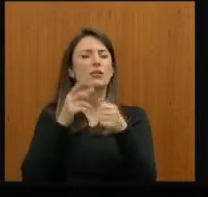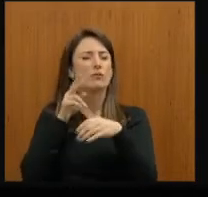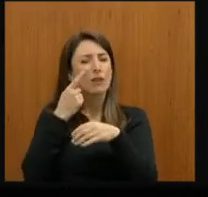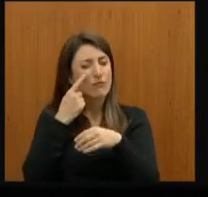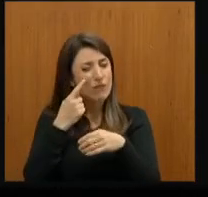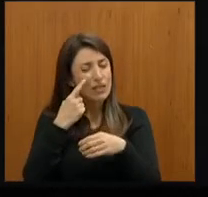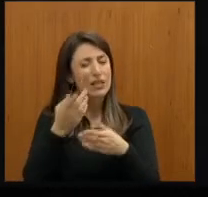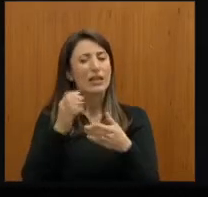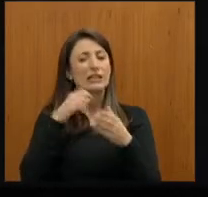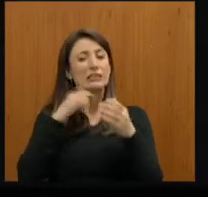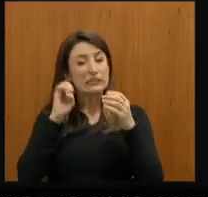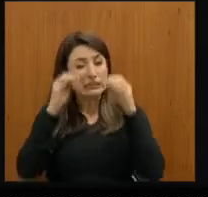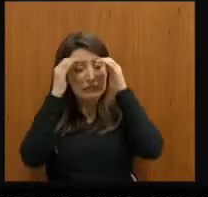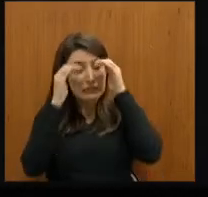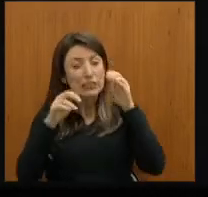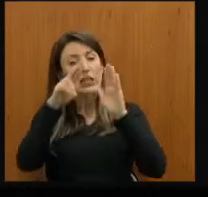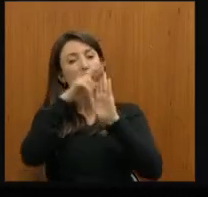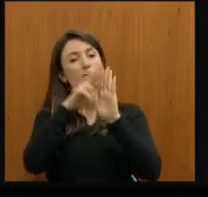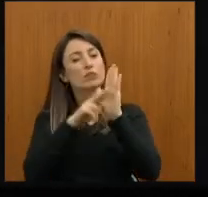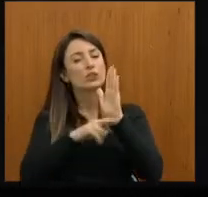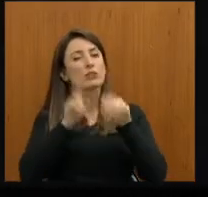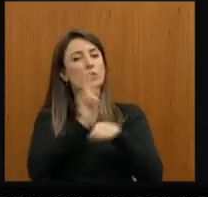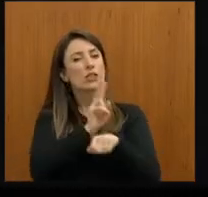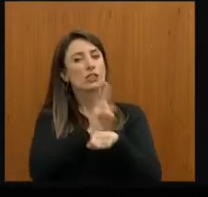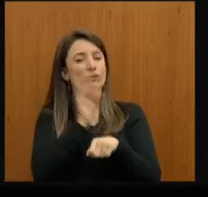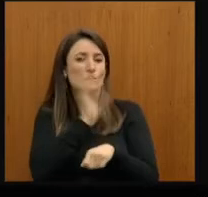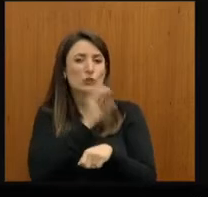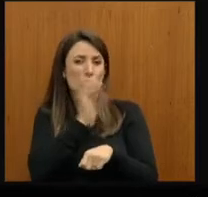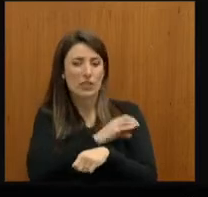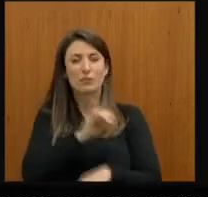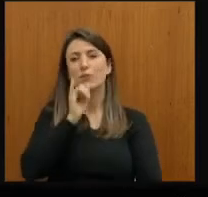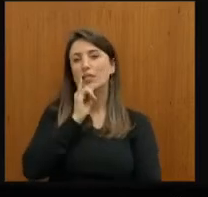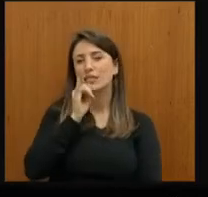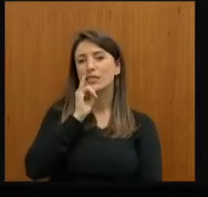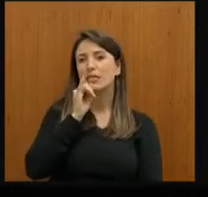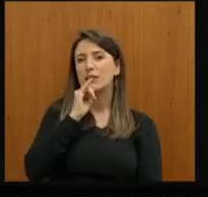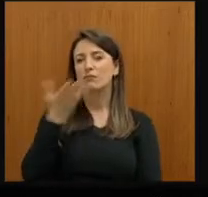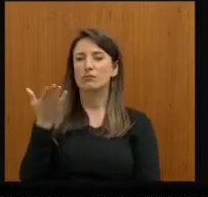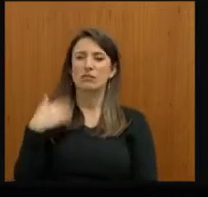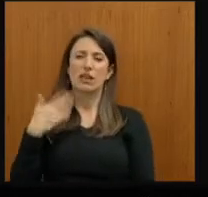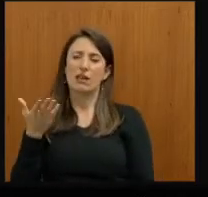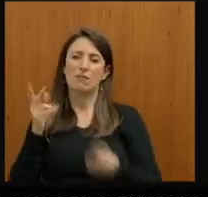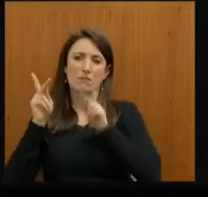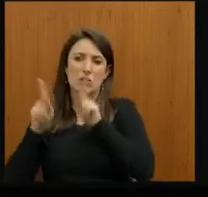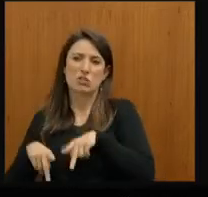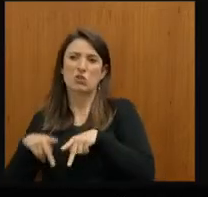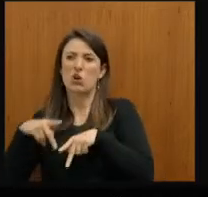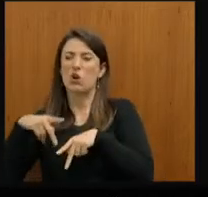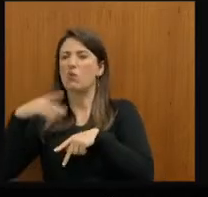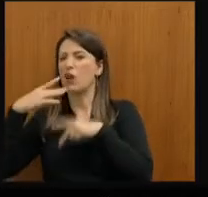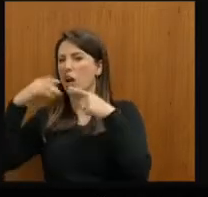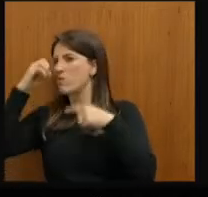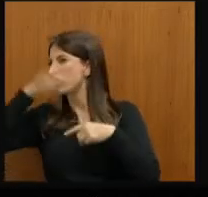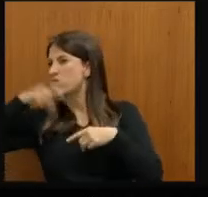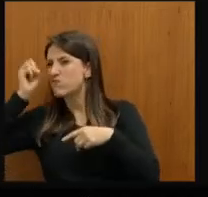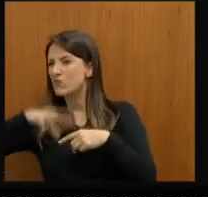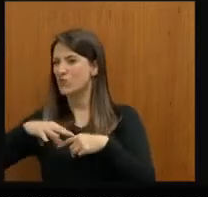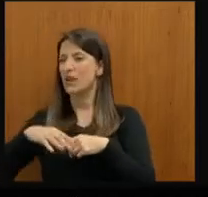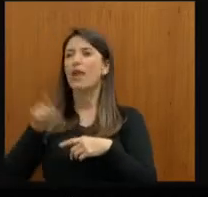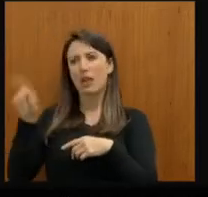de urgência então por exemplo e o acreditou ele já citado das medidas ele vai de